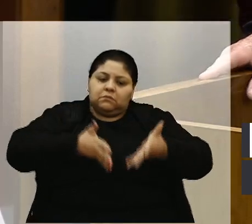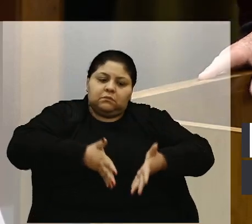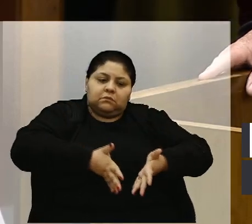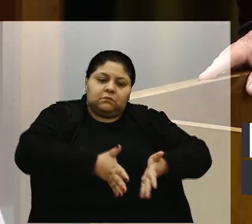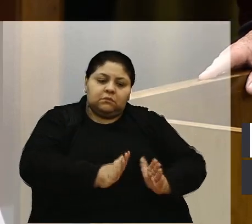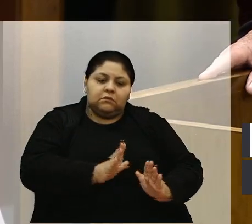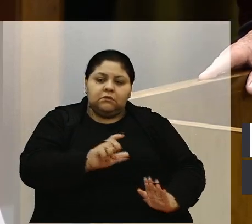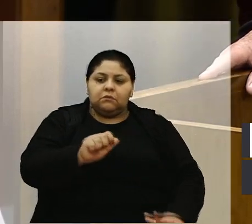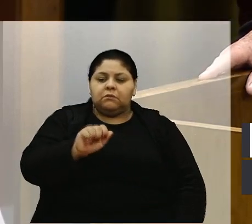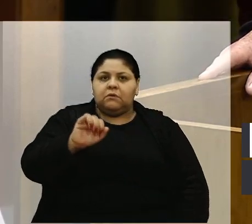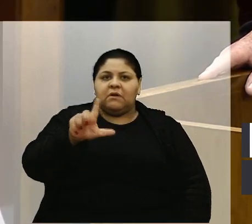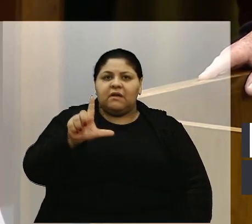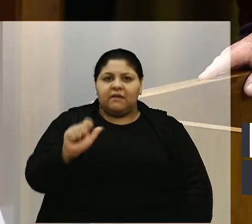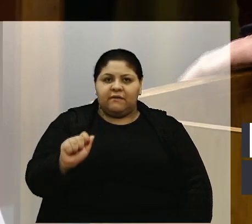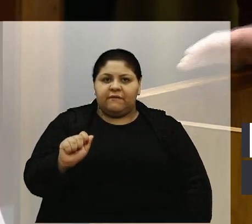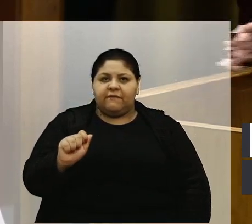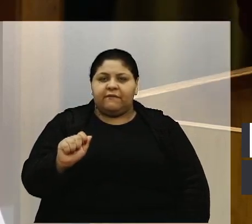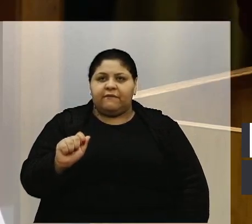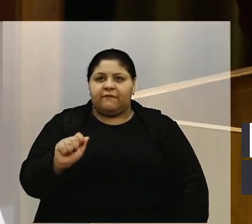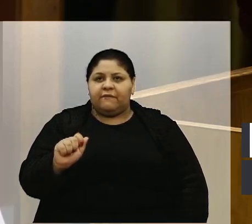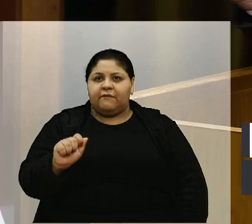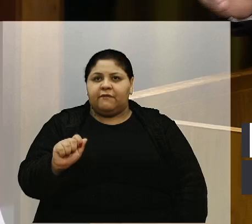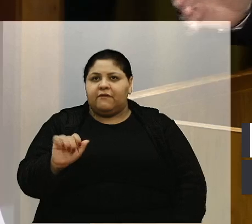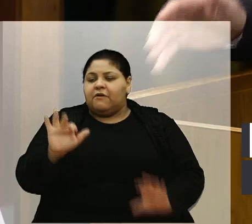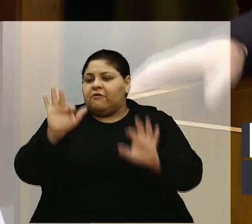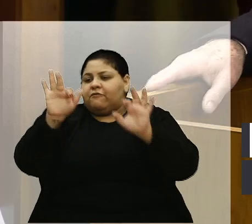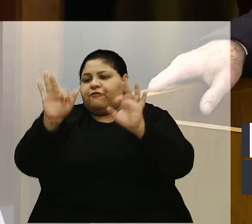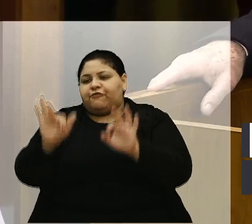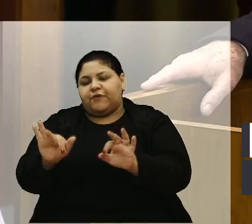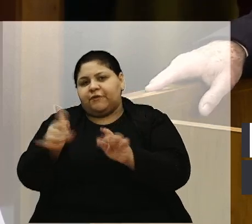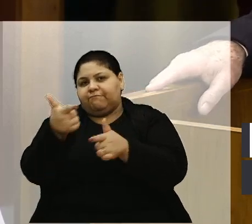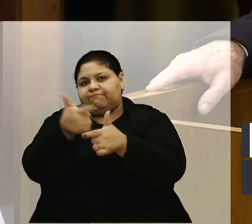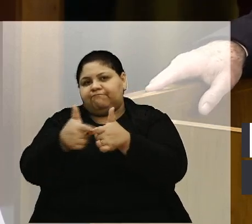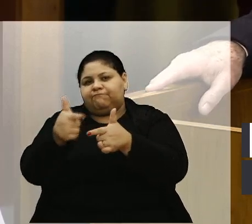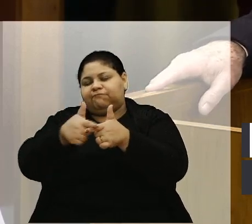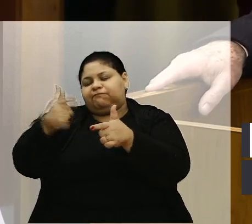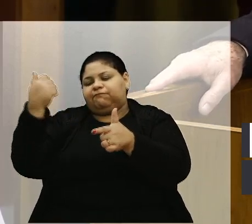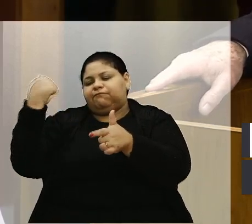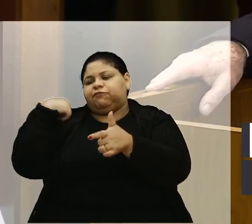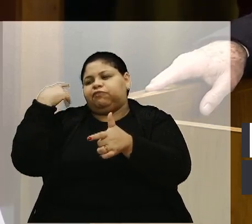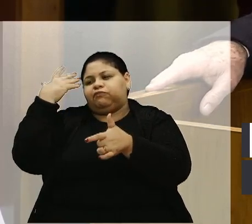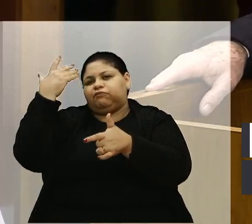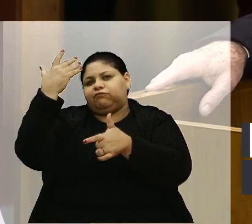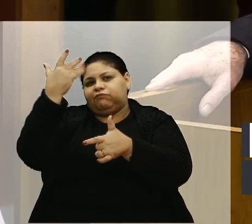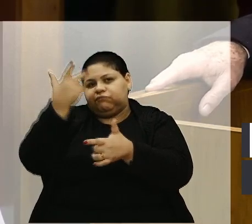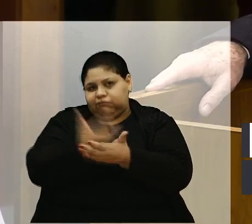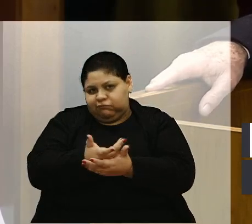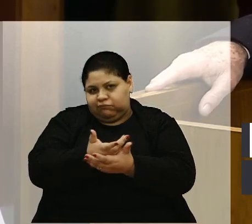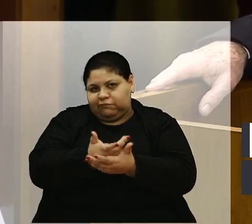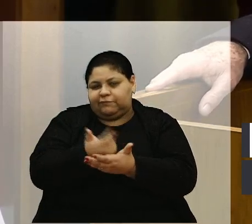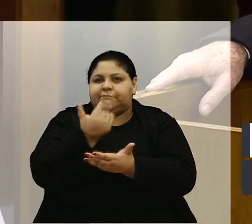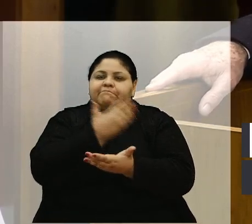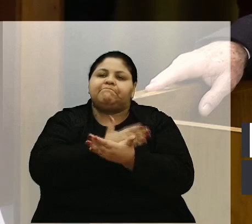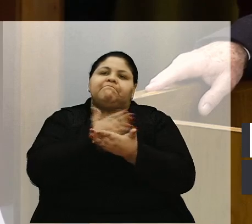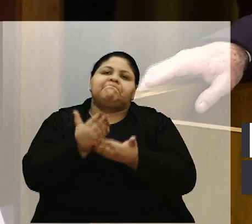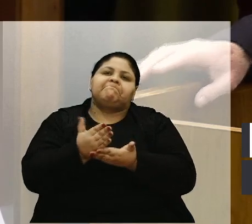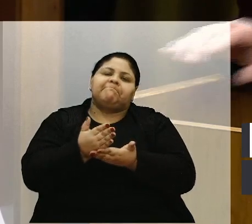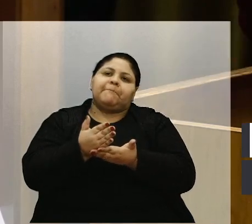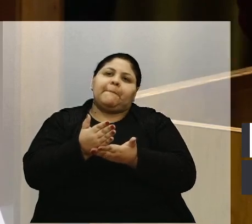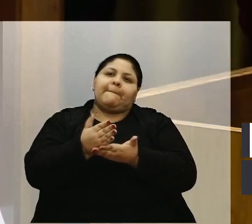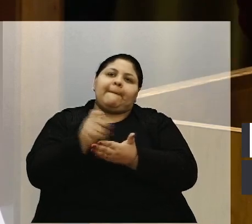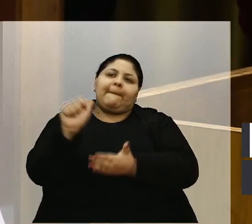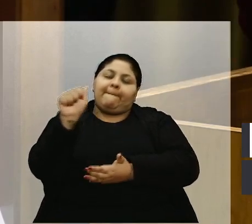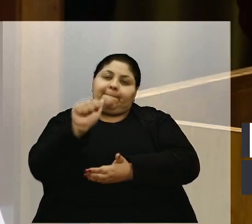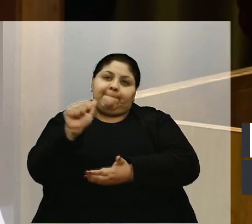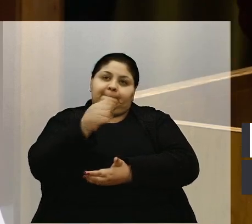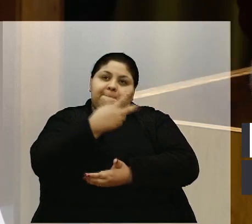Ayla Dornelles. Terminou uma novela de longa data. Começou em agosto